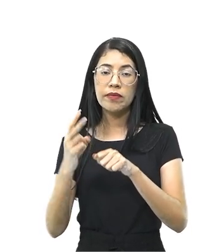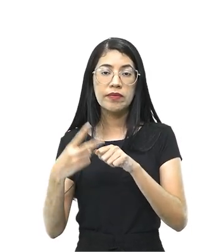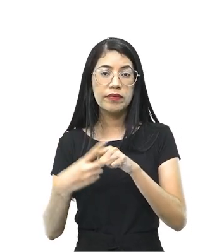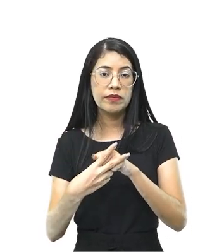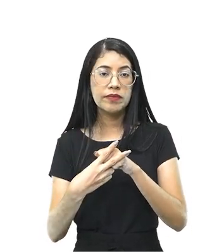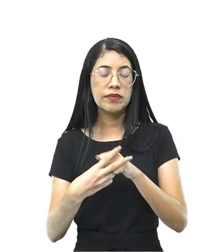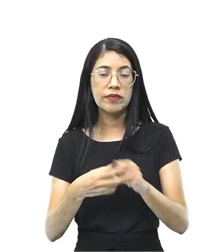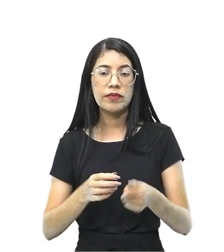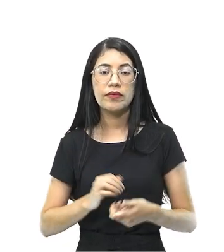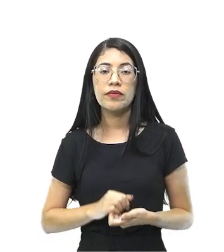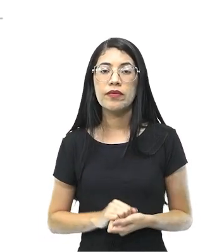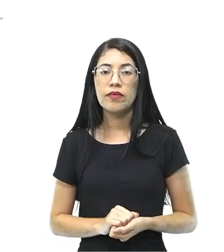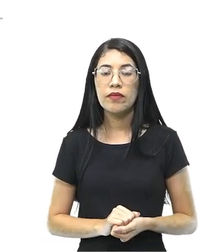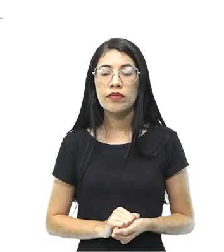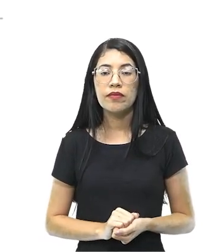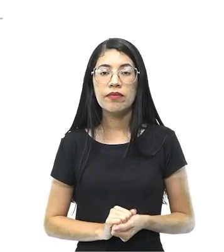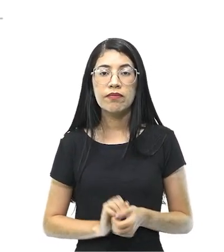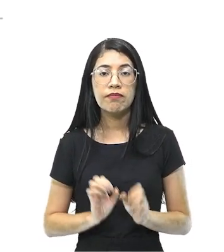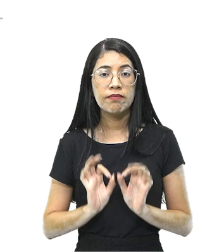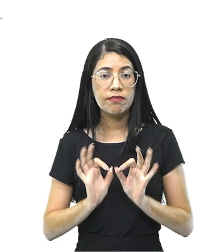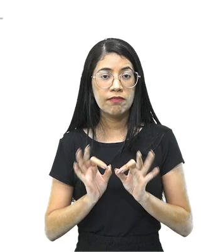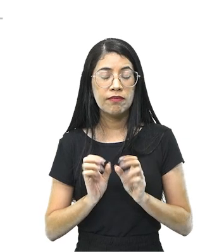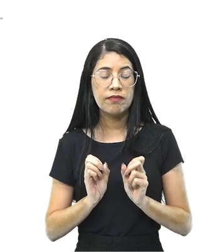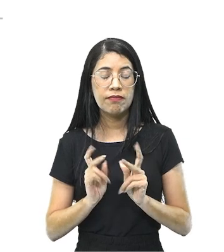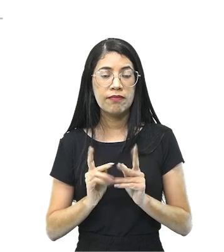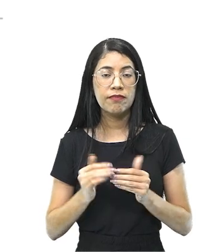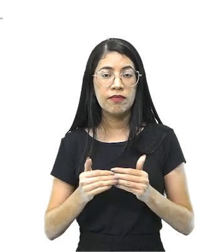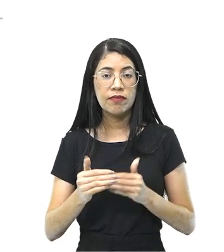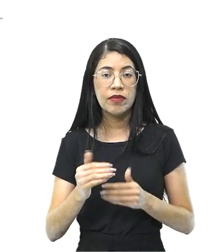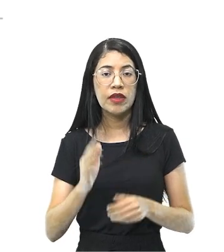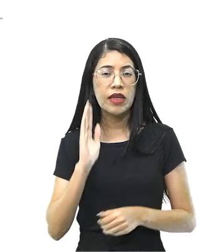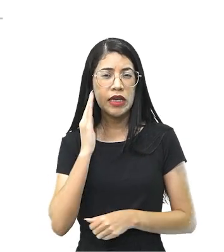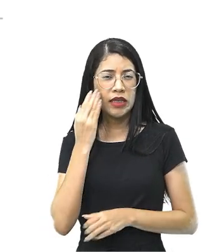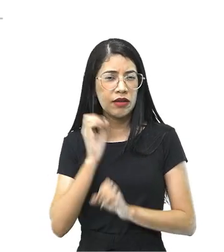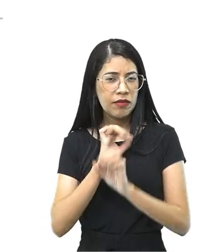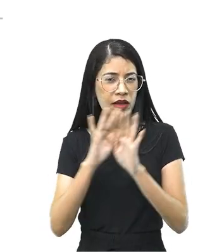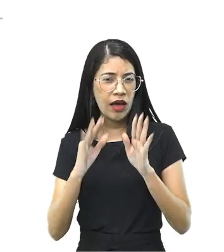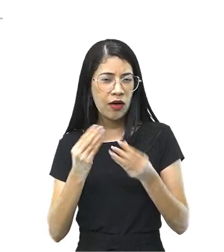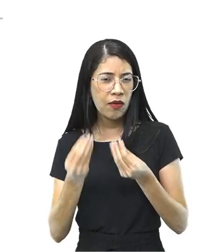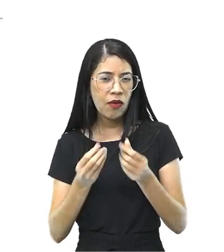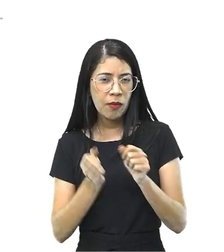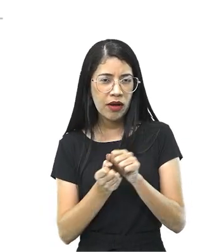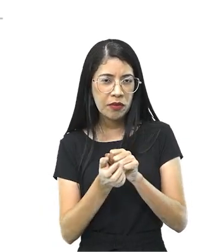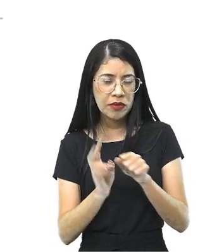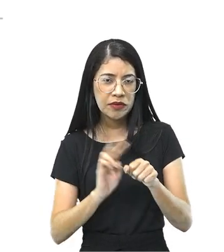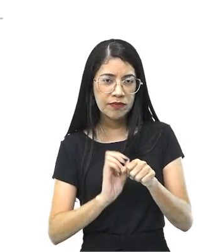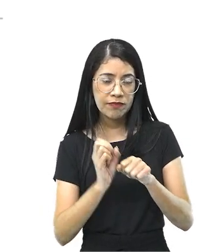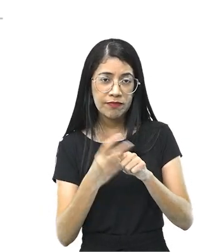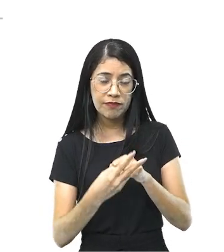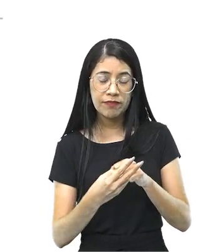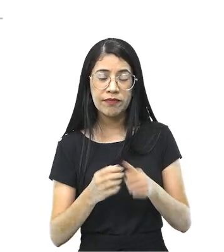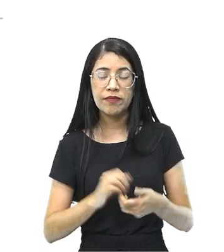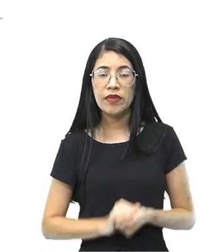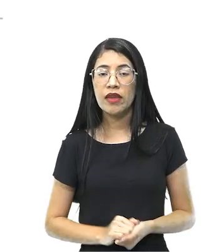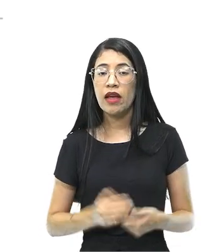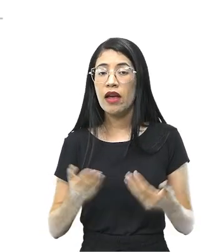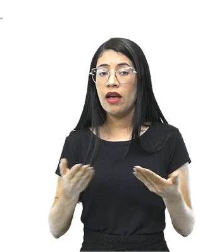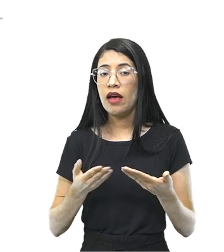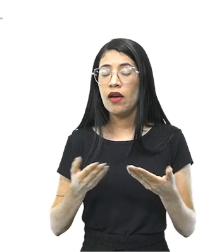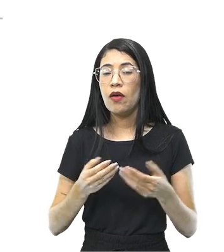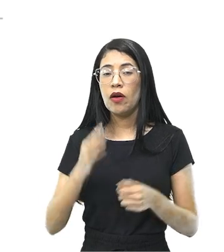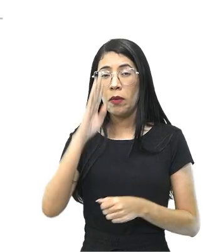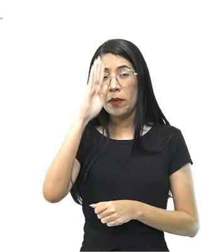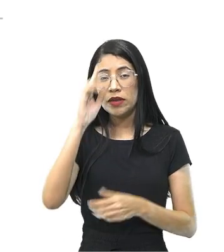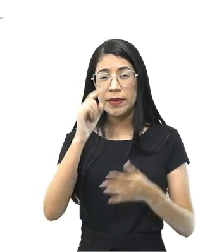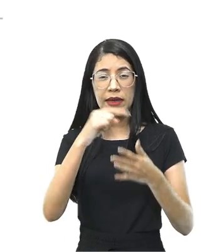advérbio. Certo, pessoal? Entendido, então, da locução verbal? Perfeito. Vamos ver, então, agora as